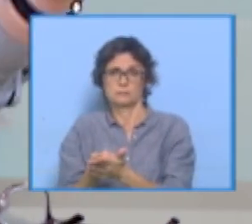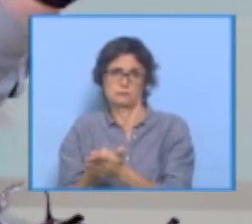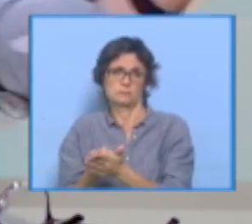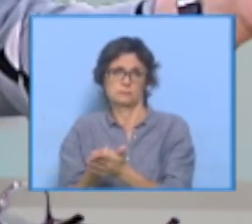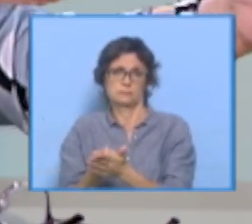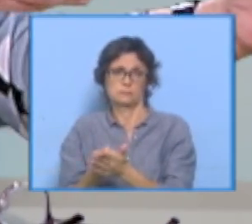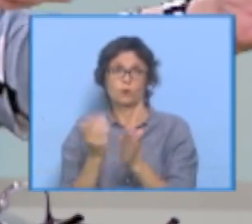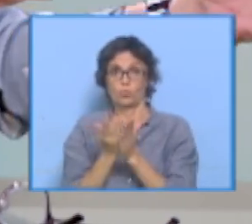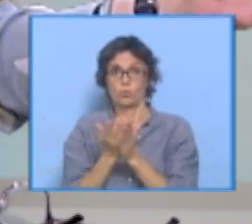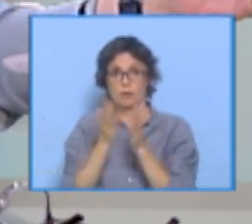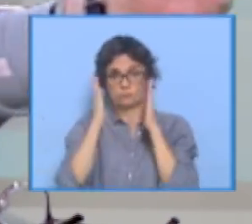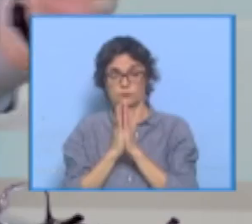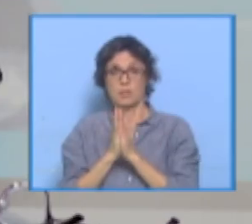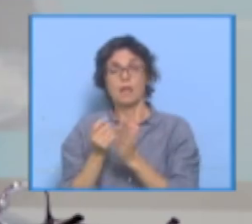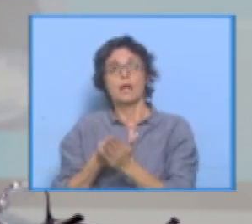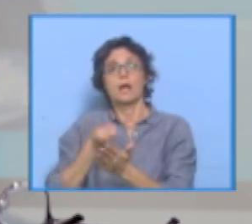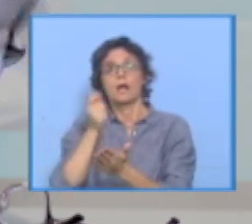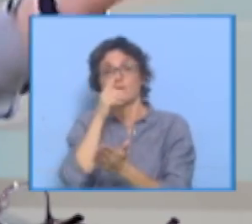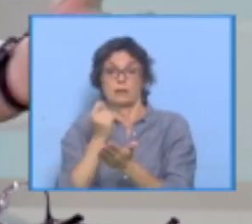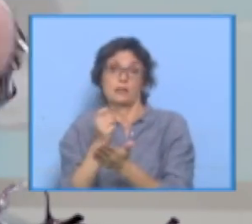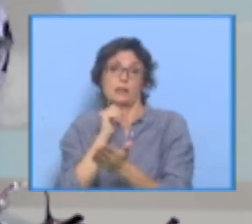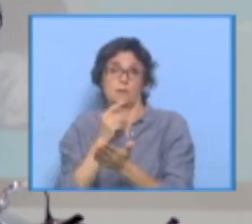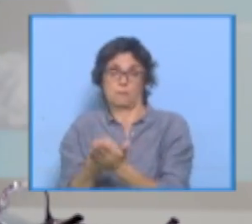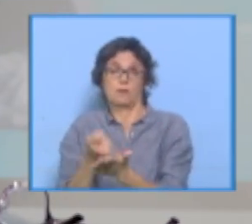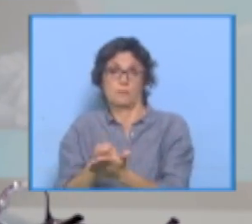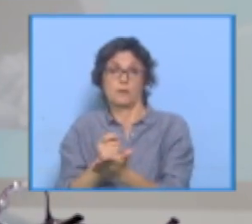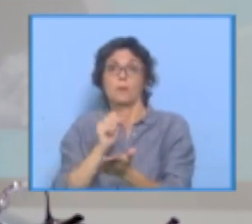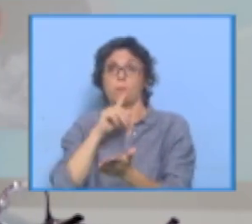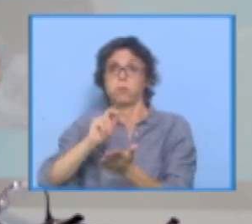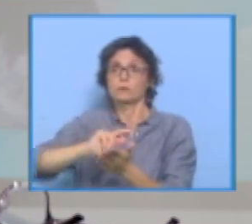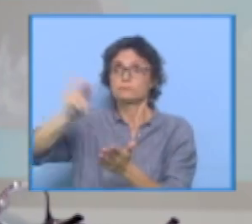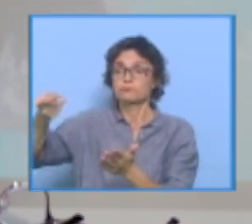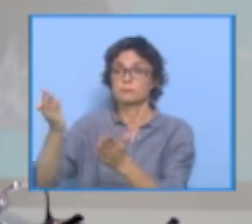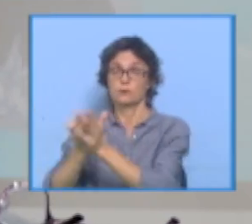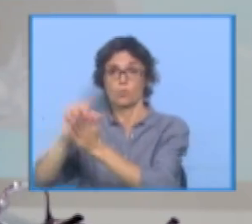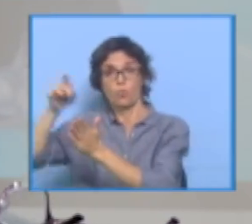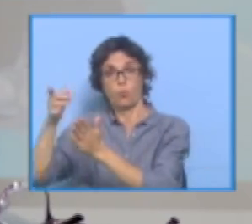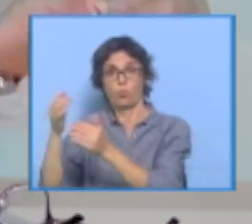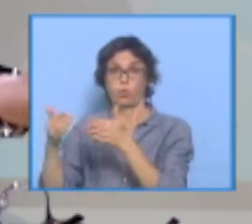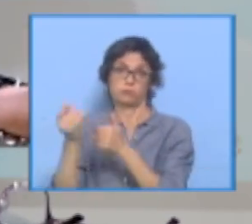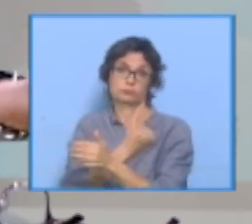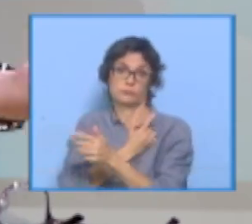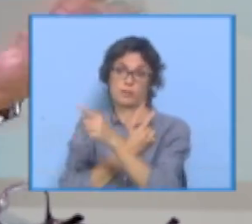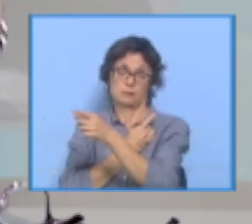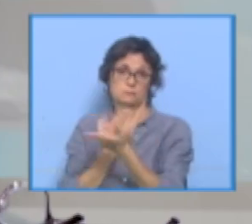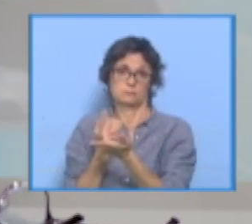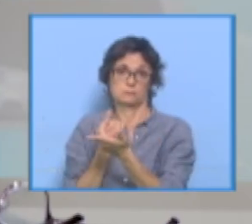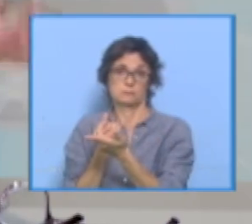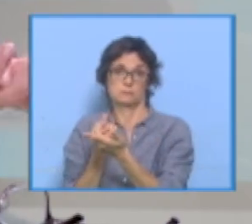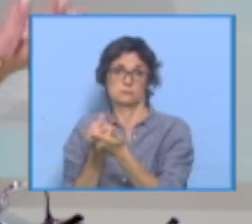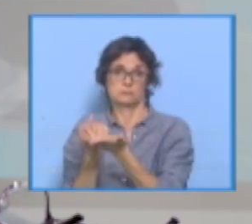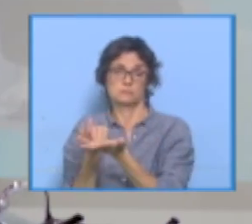para outros colégios privados, enfim, no centro de Coimbra, quer que seja, sairá mais caro aos pais,